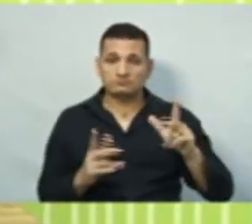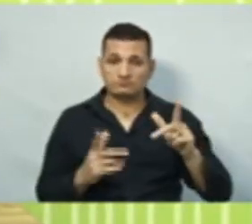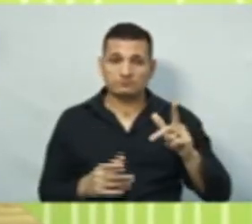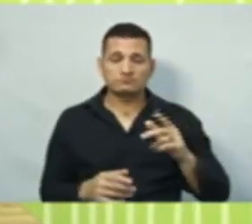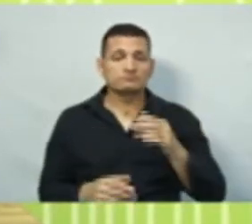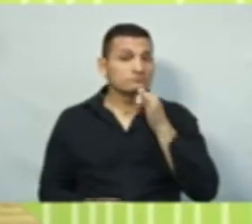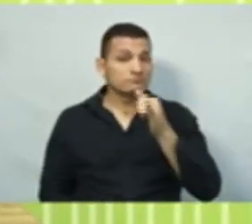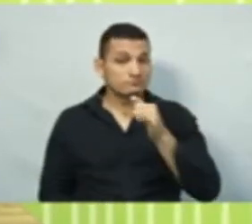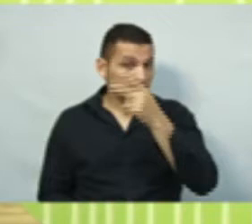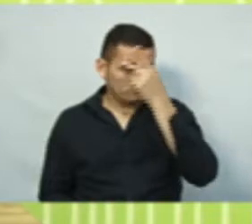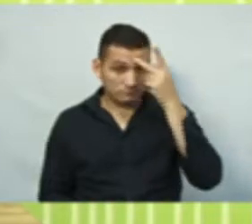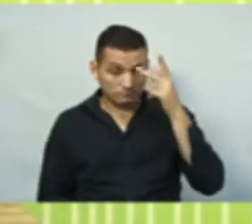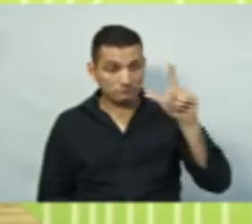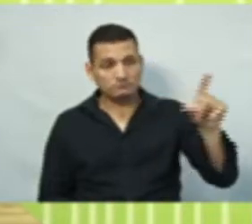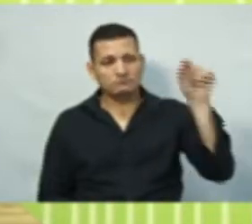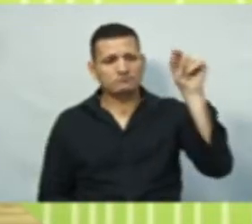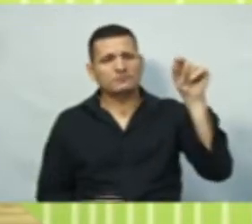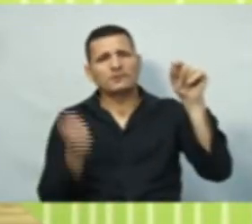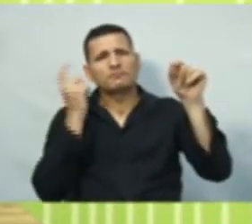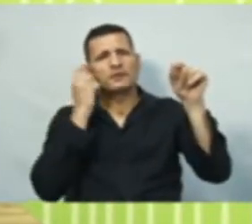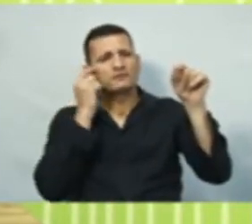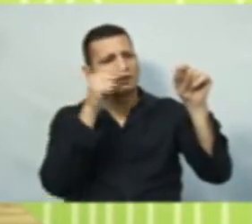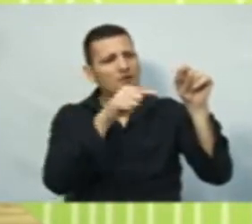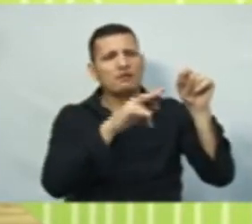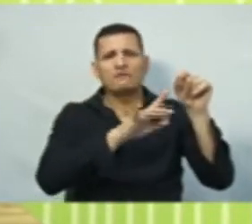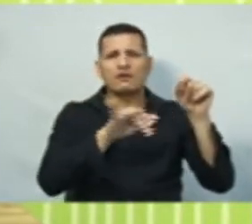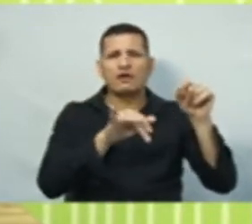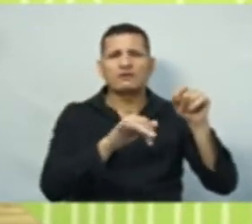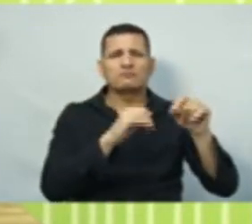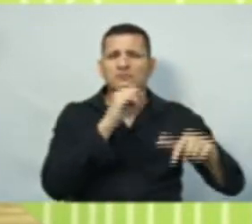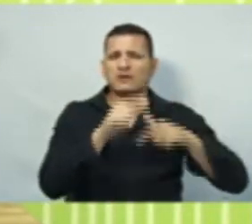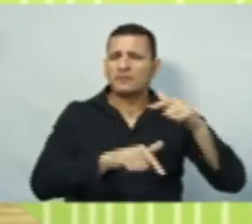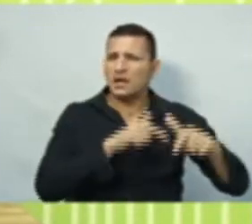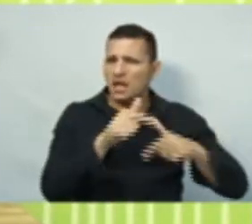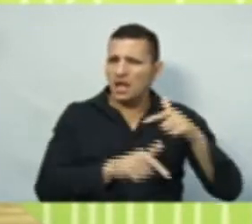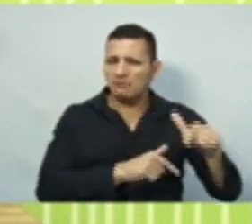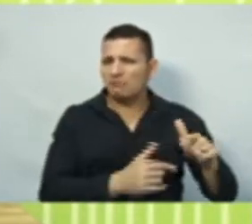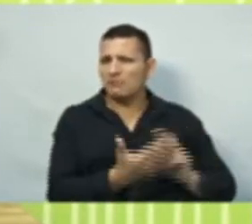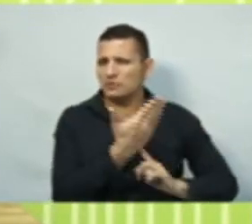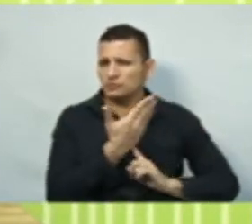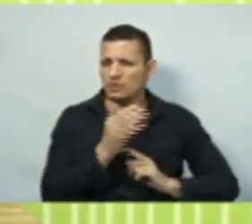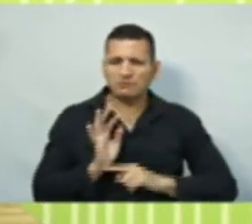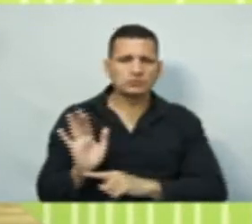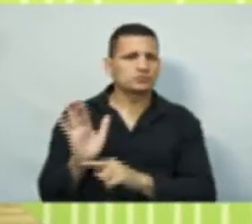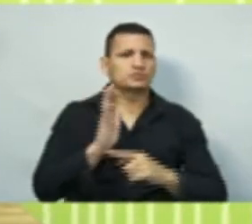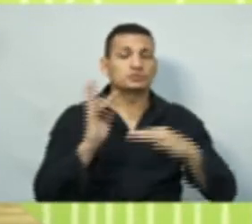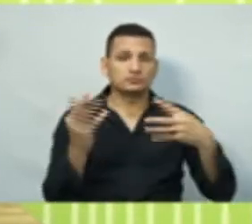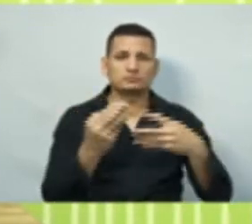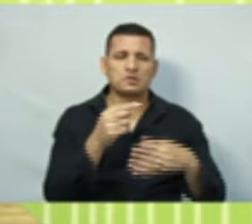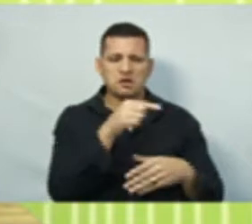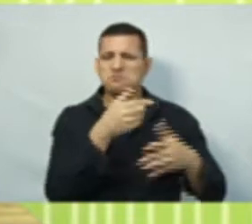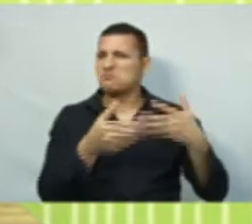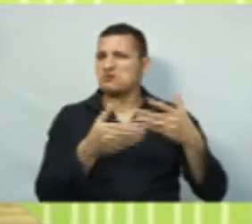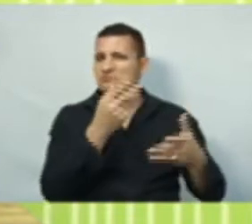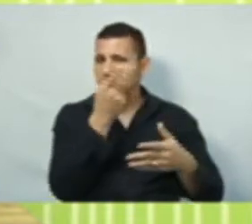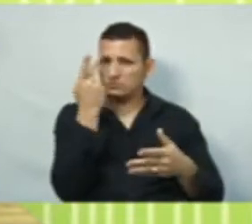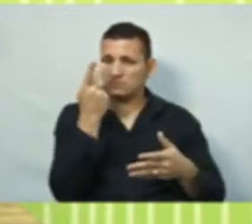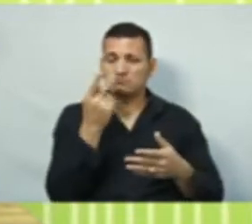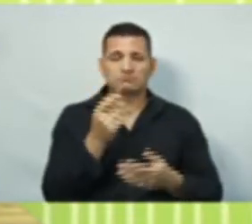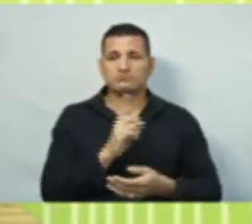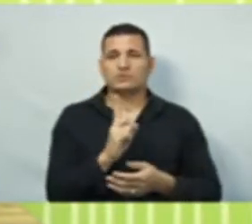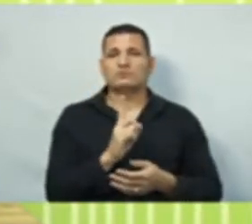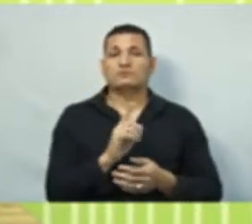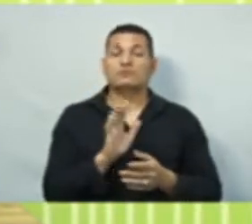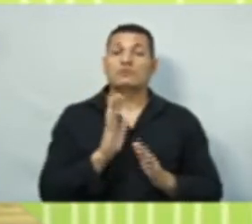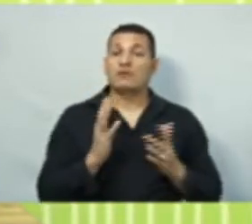nomeia alguém, pensa, a pessoa vai agir em teu nome. Lógico que ele não pode ser qualquer pessoa. Então não será mais